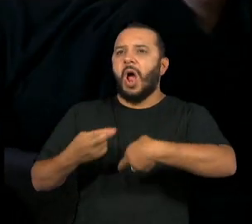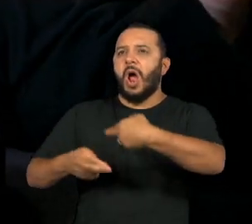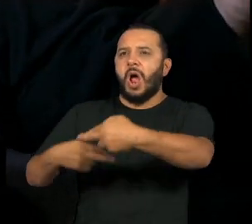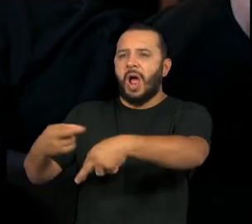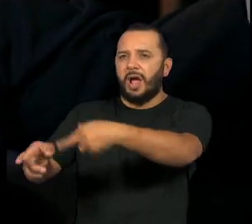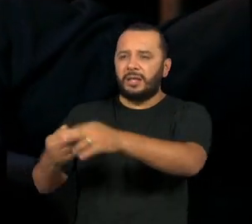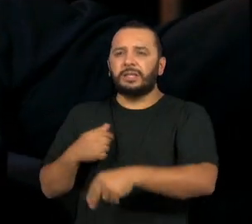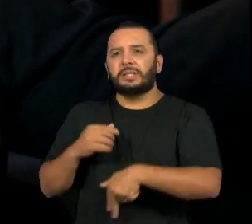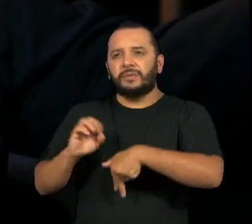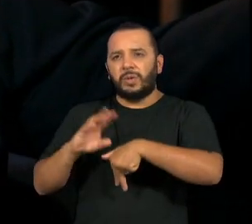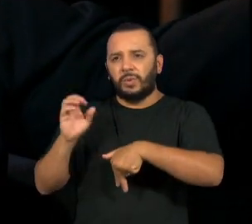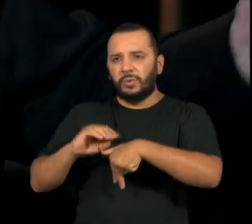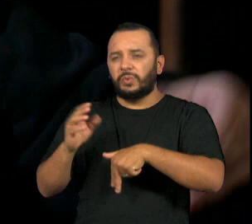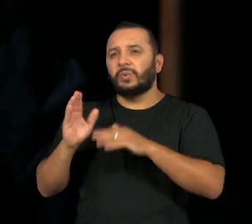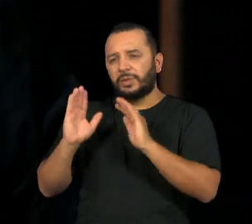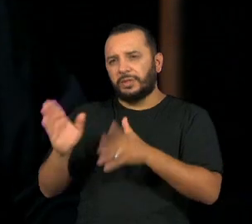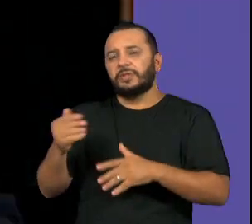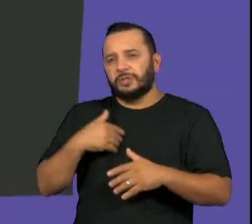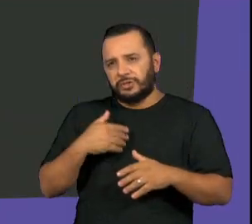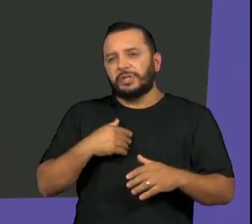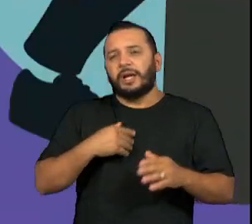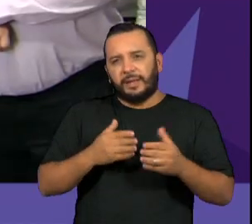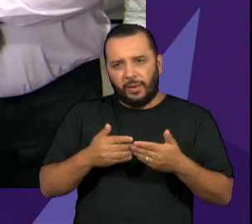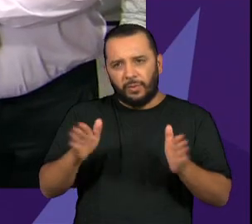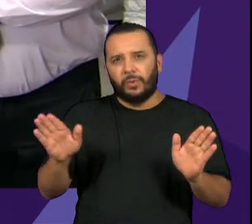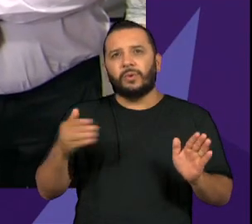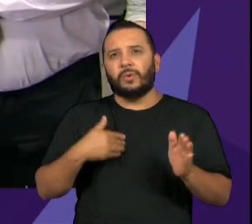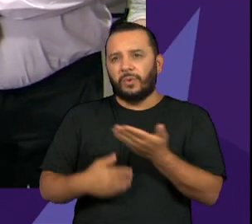foi fazer um estúdio com o nome do Abu, do meu pai.